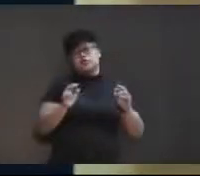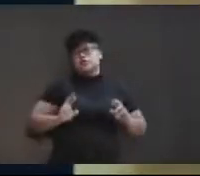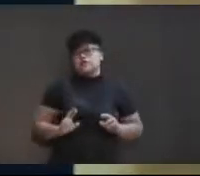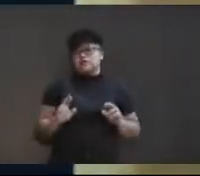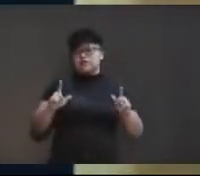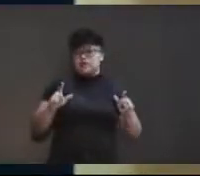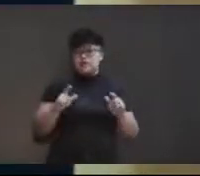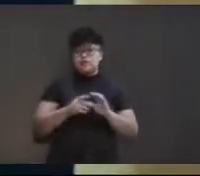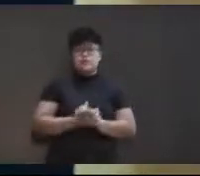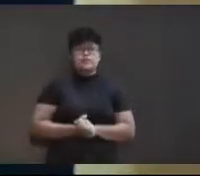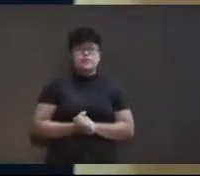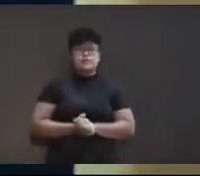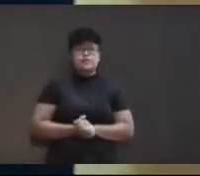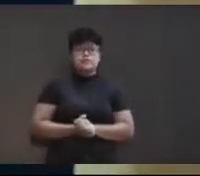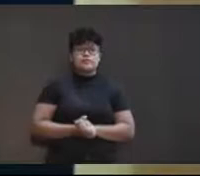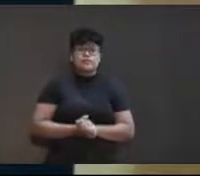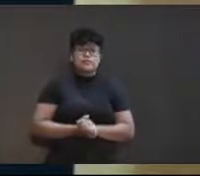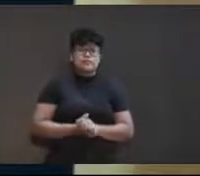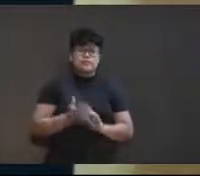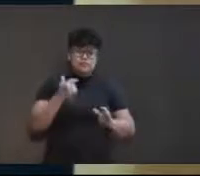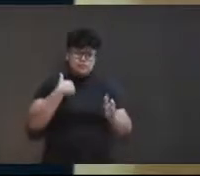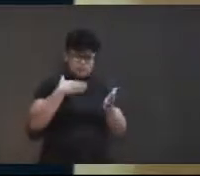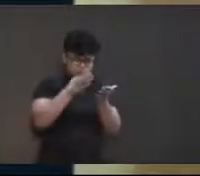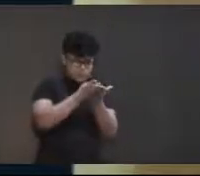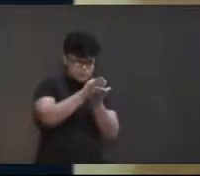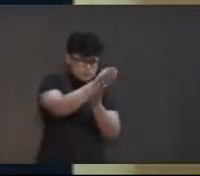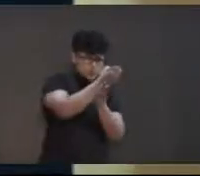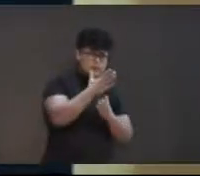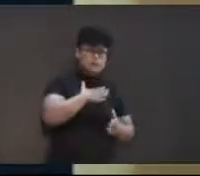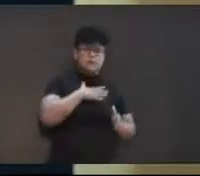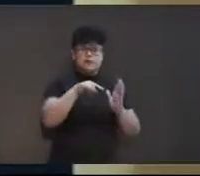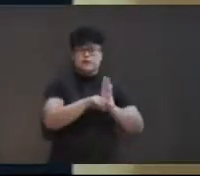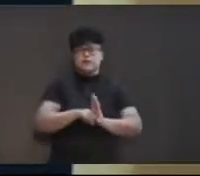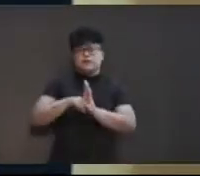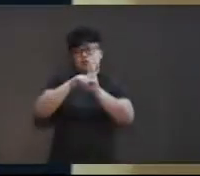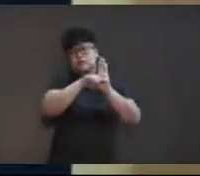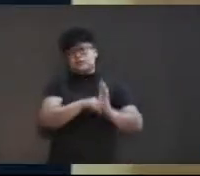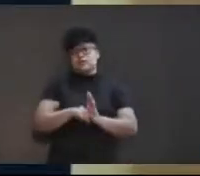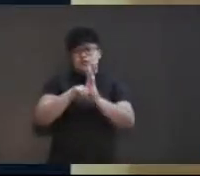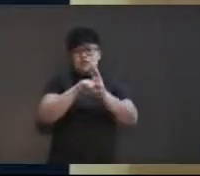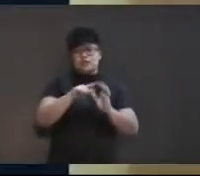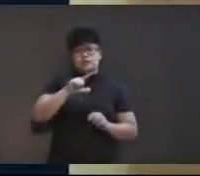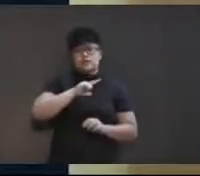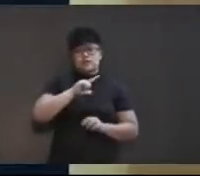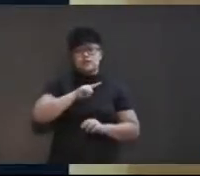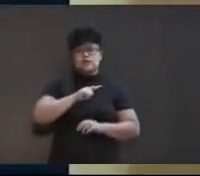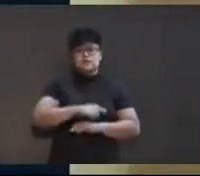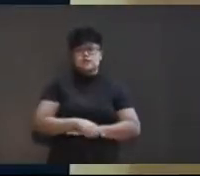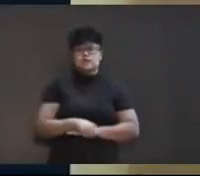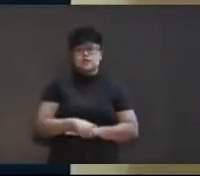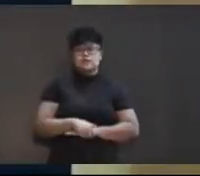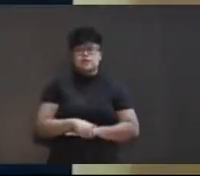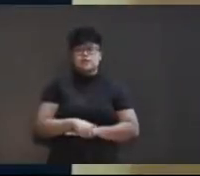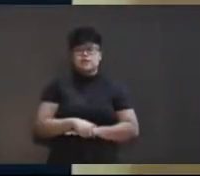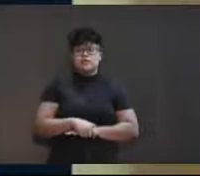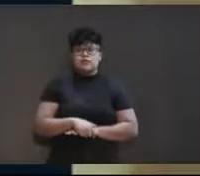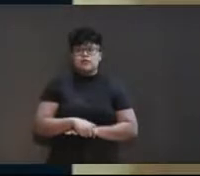mas no sentido do que eu fiz do que eu faço a pesquisa que eu faço e o